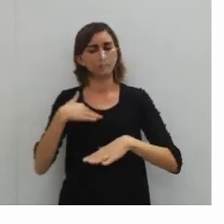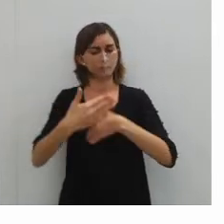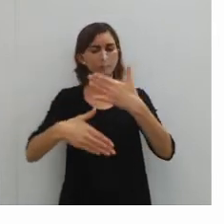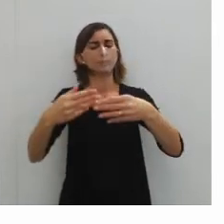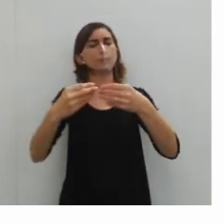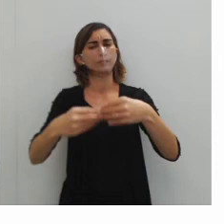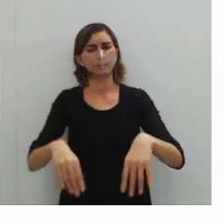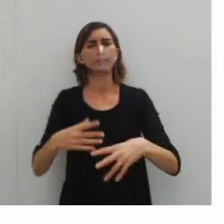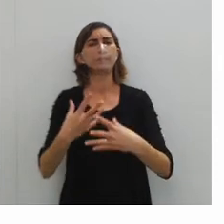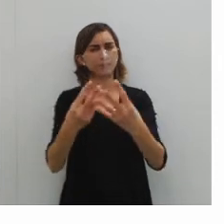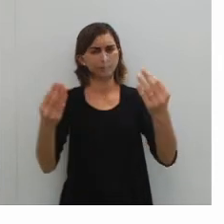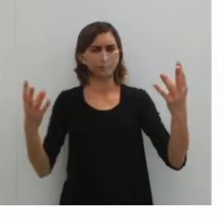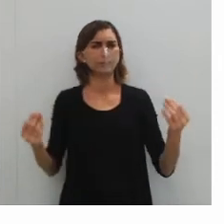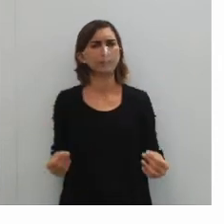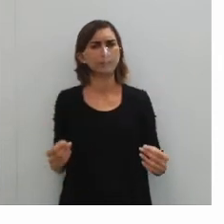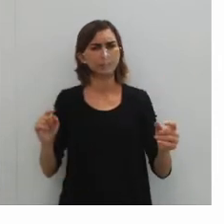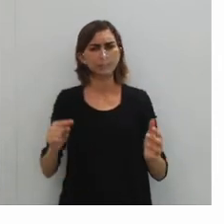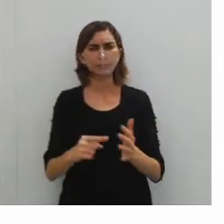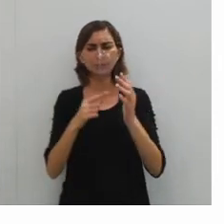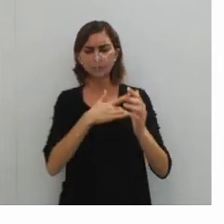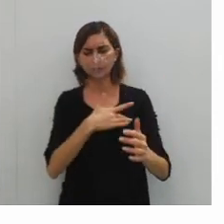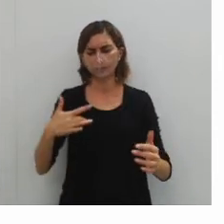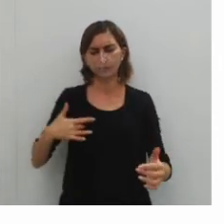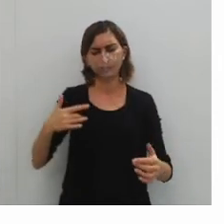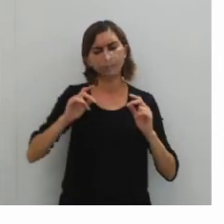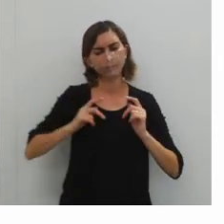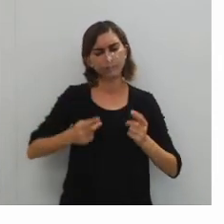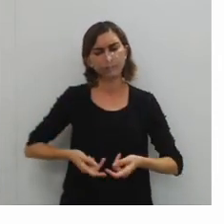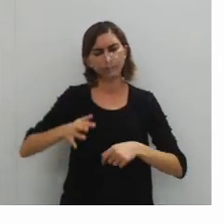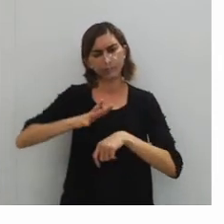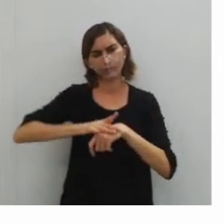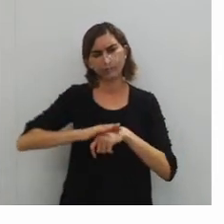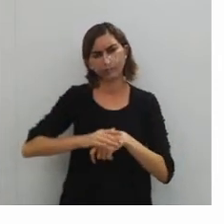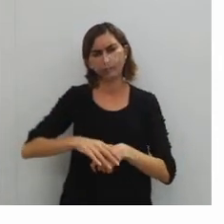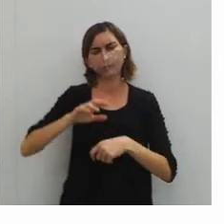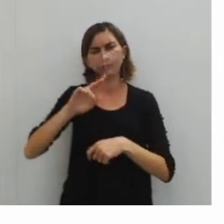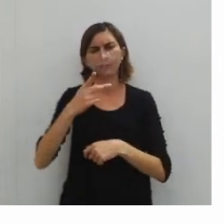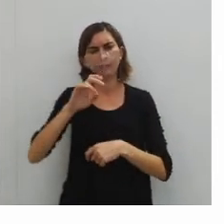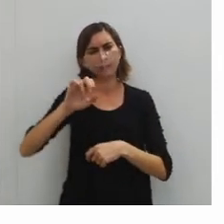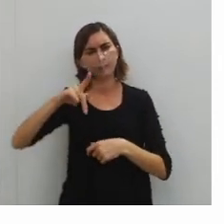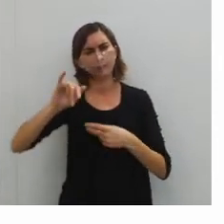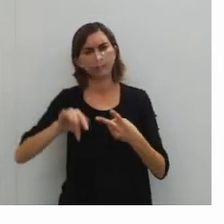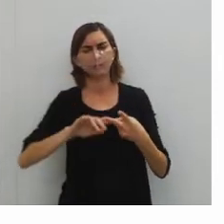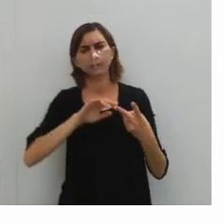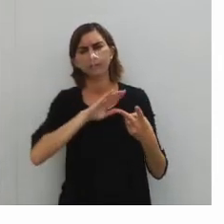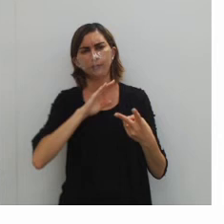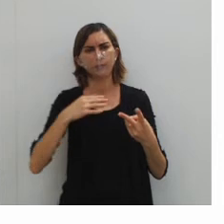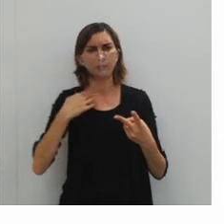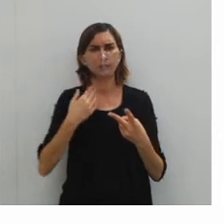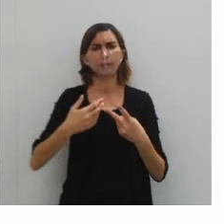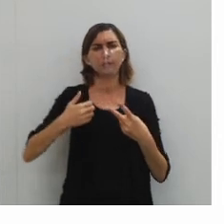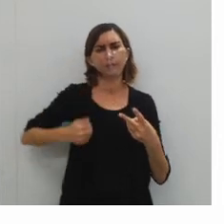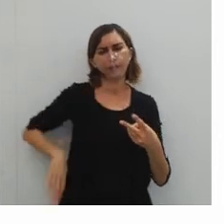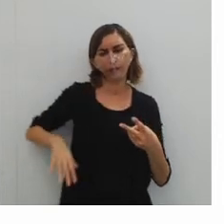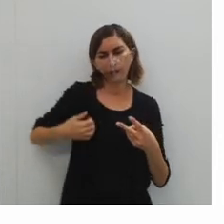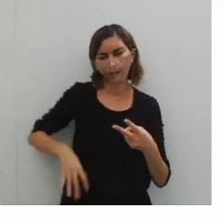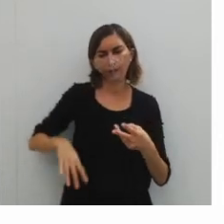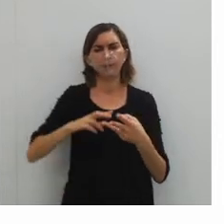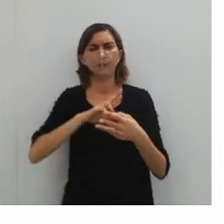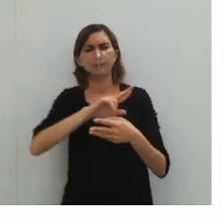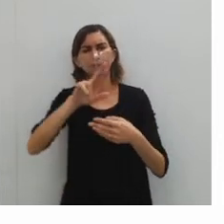são muitas, atingindo a saúde humana com doenças como hepatite, febre tifoide, diarreia e